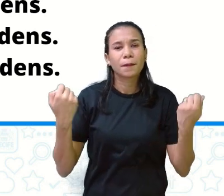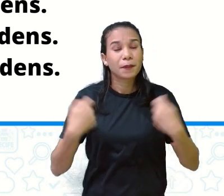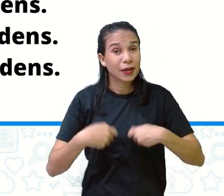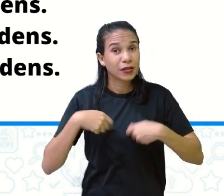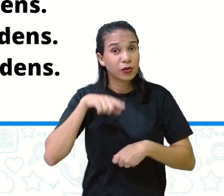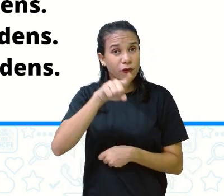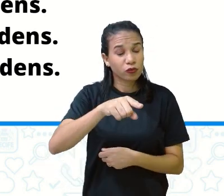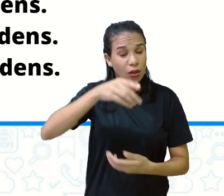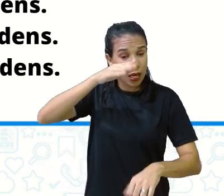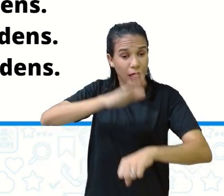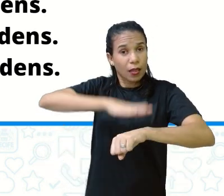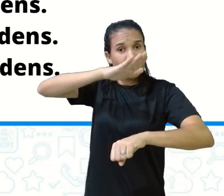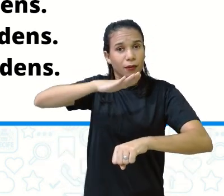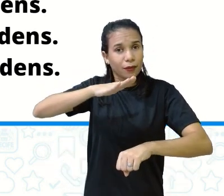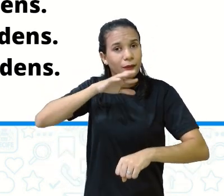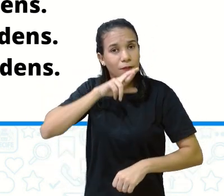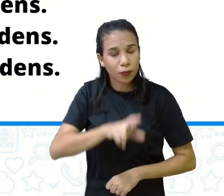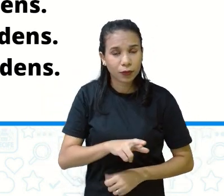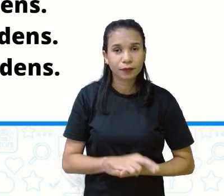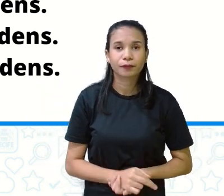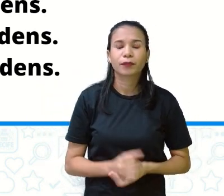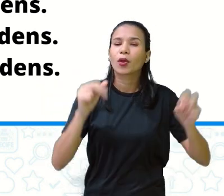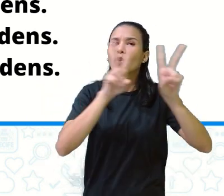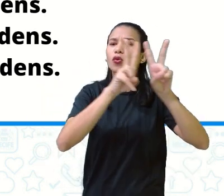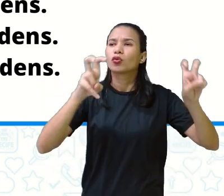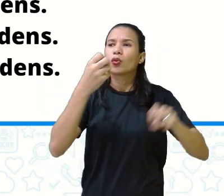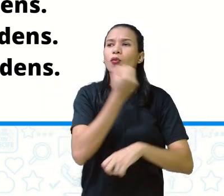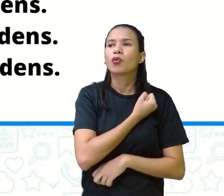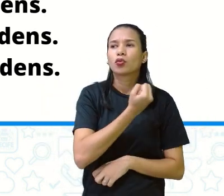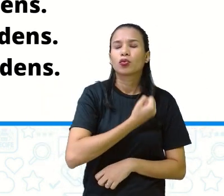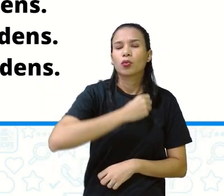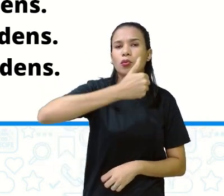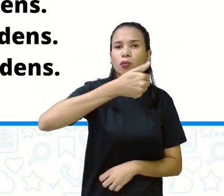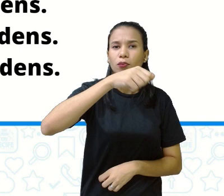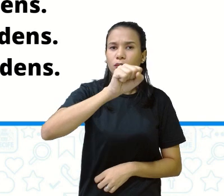seja imediato. Sobre o número